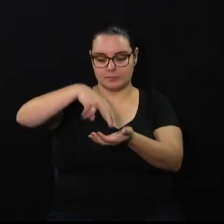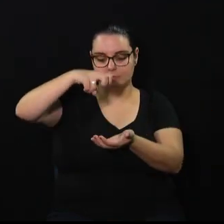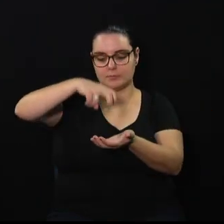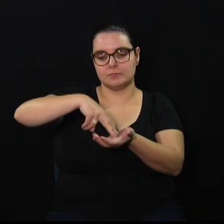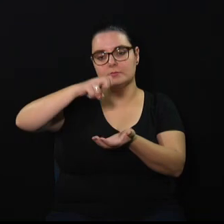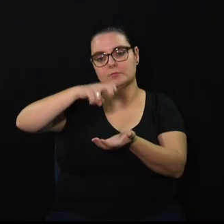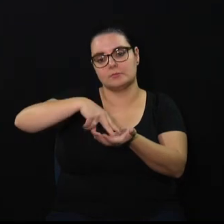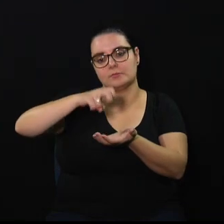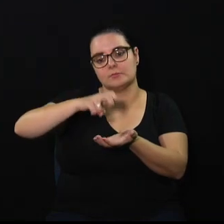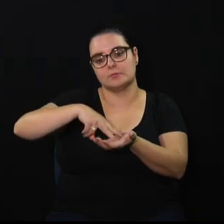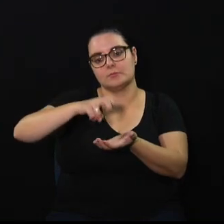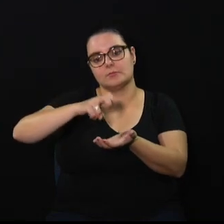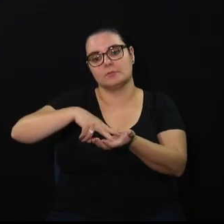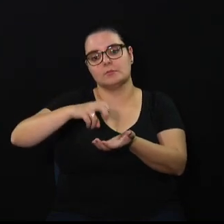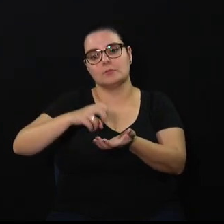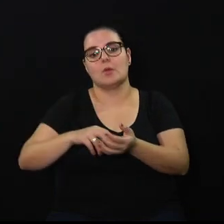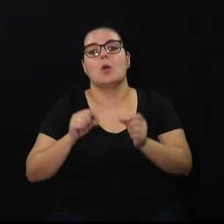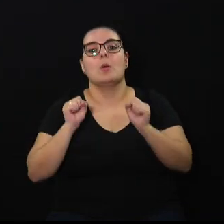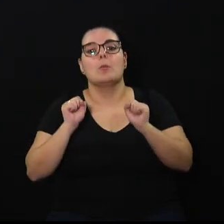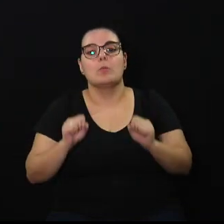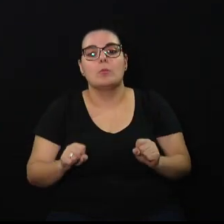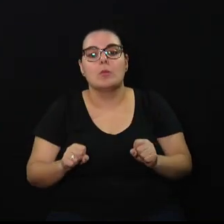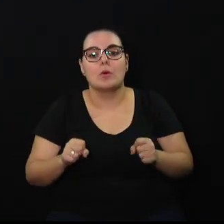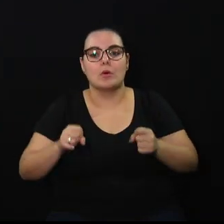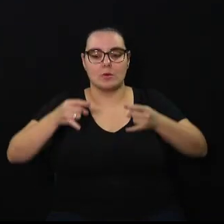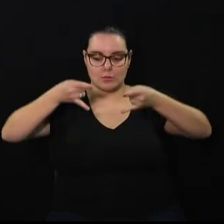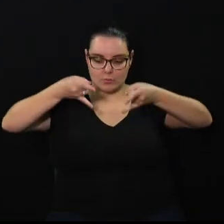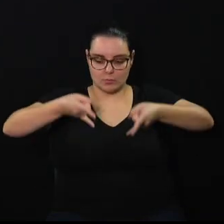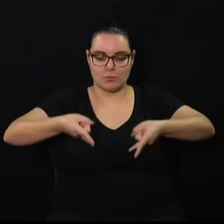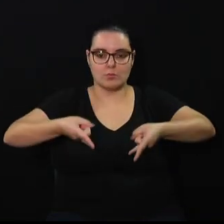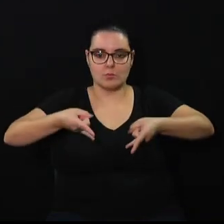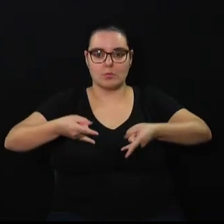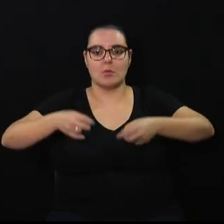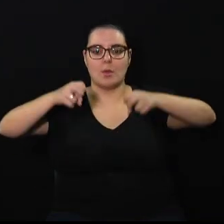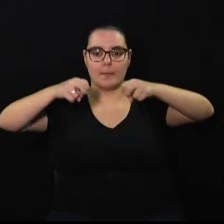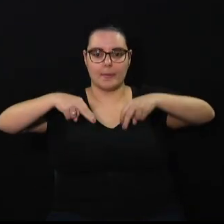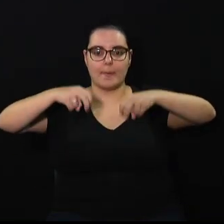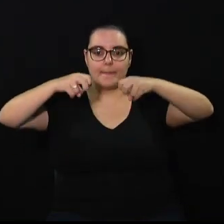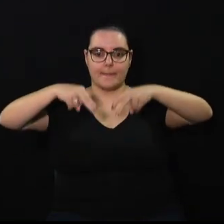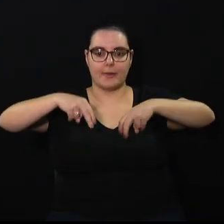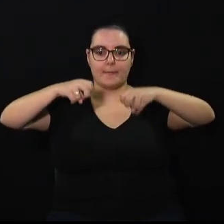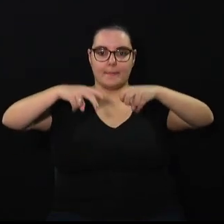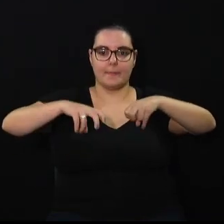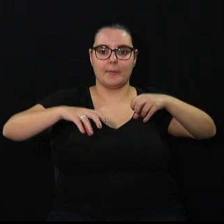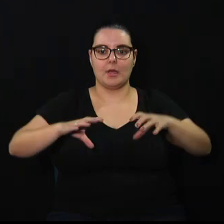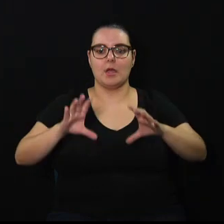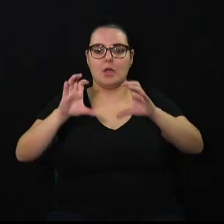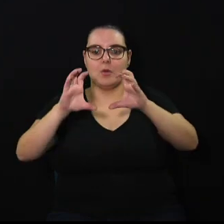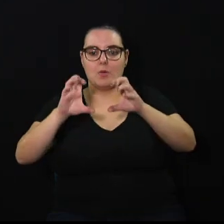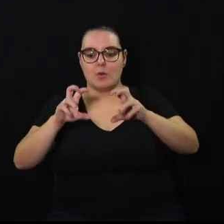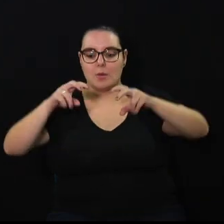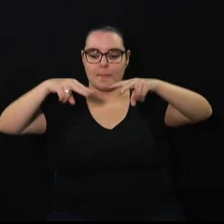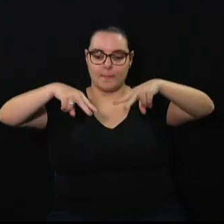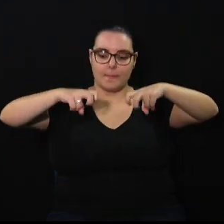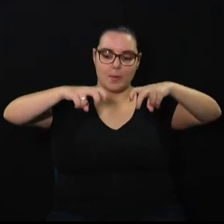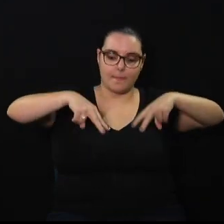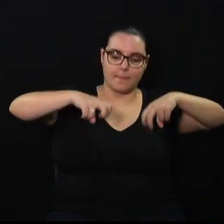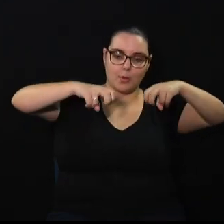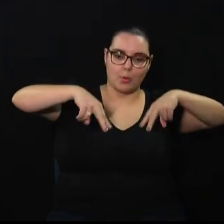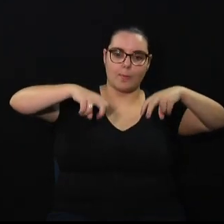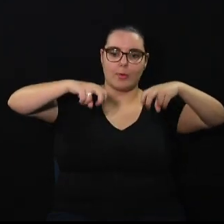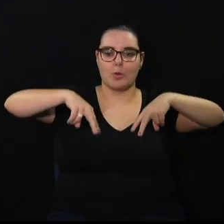né gente pode também por lado umas almofadas no colchão que é gostoso no sofá